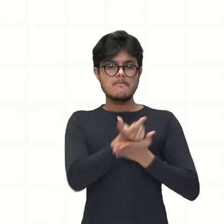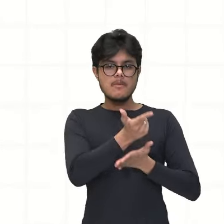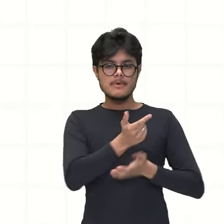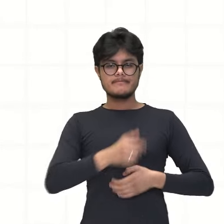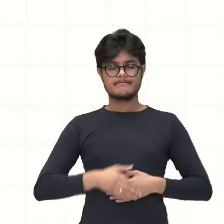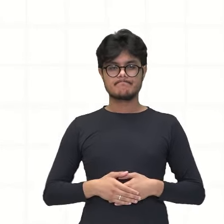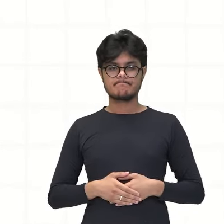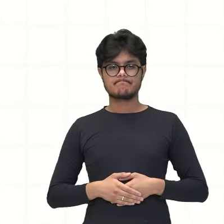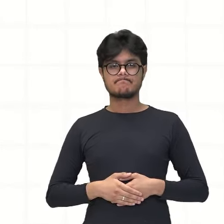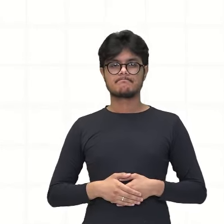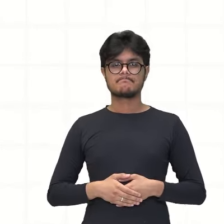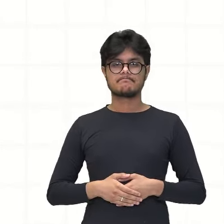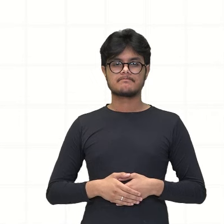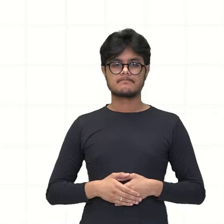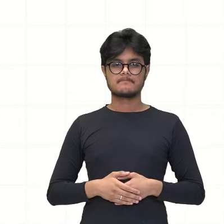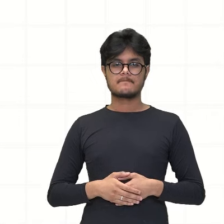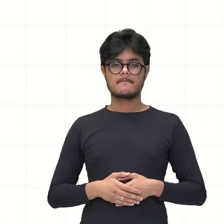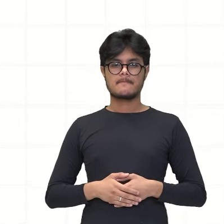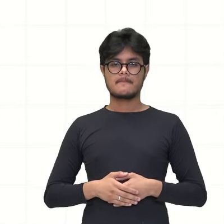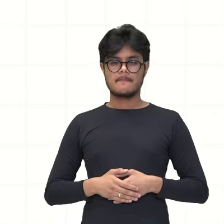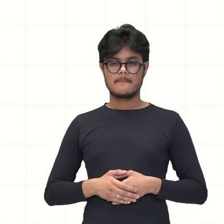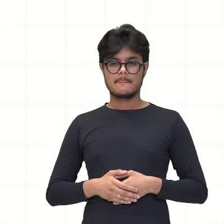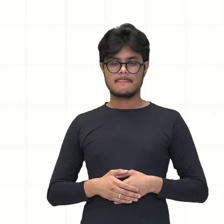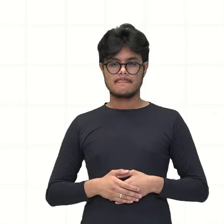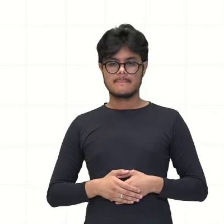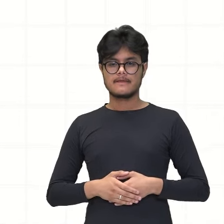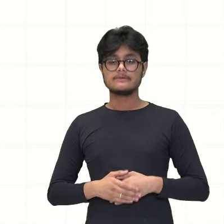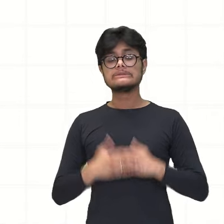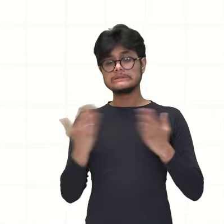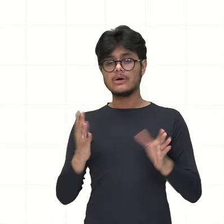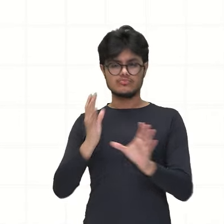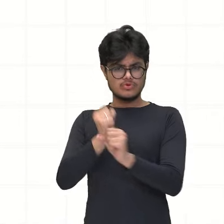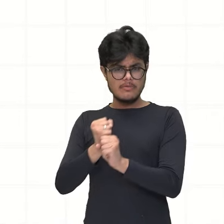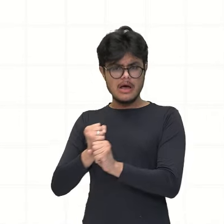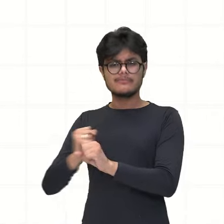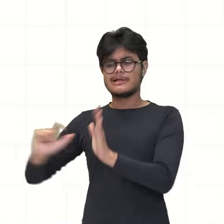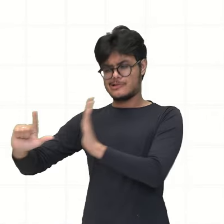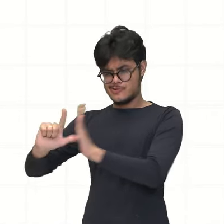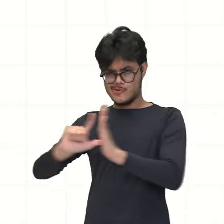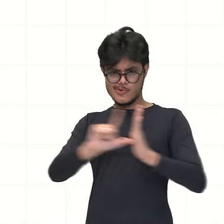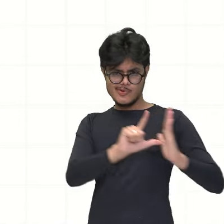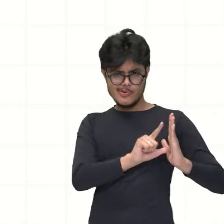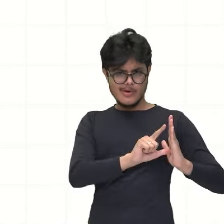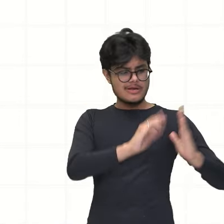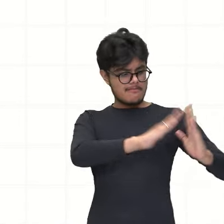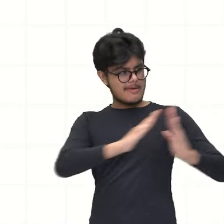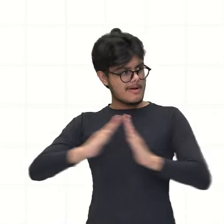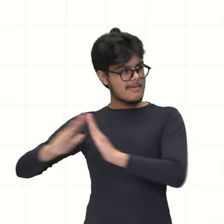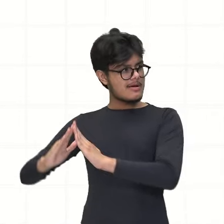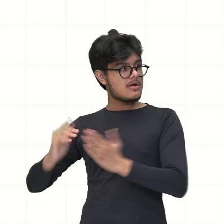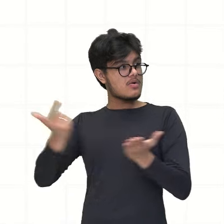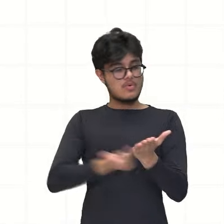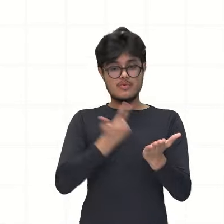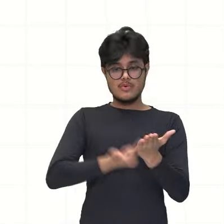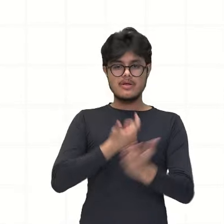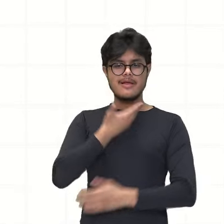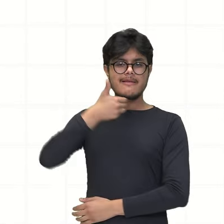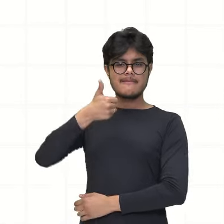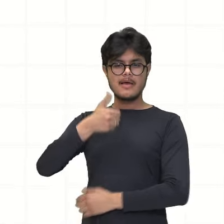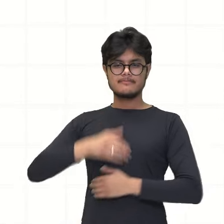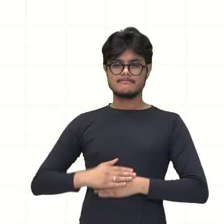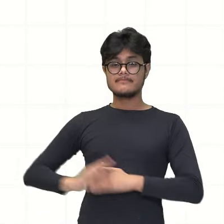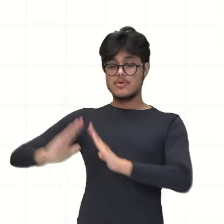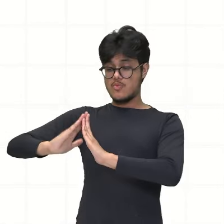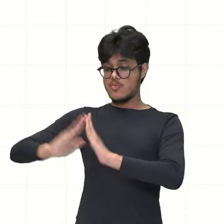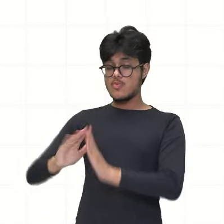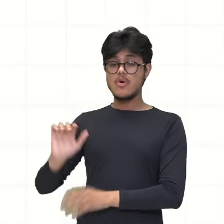Então, para isso, vamos determinar qual seria o preço final, né, em cada uma delas. Então, na livraria